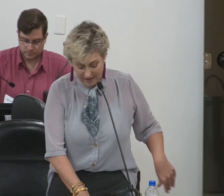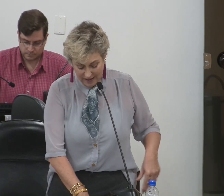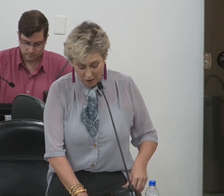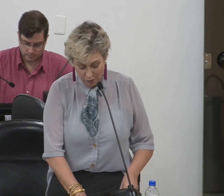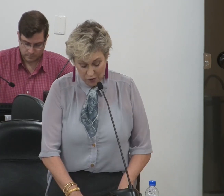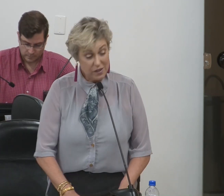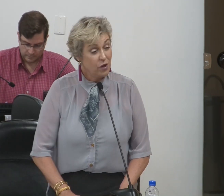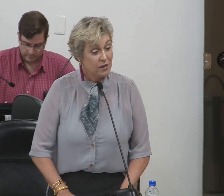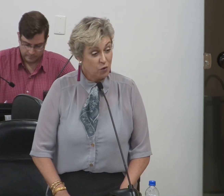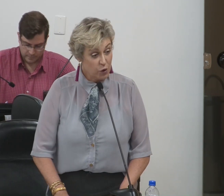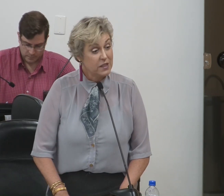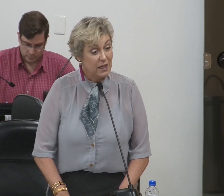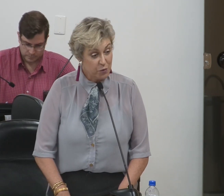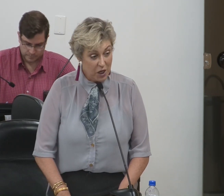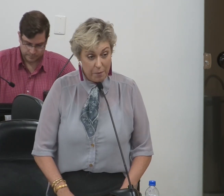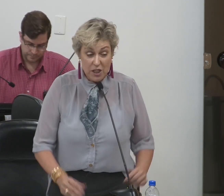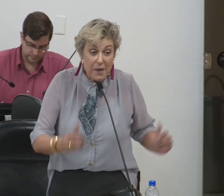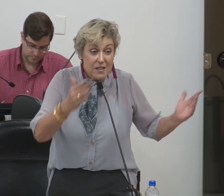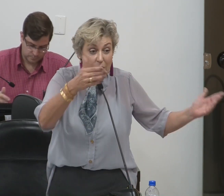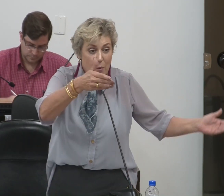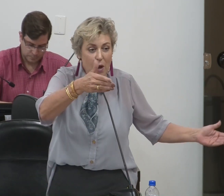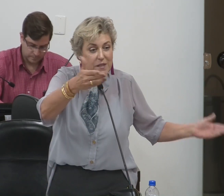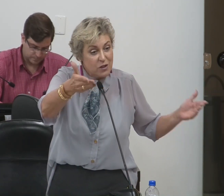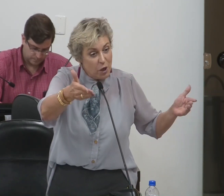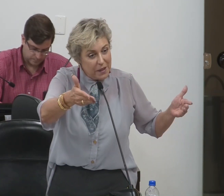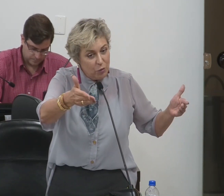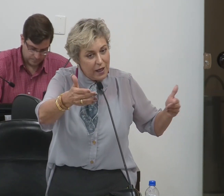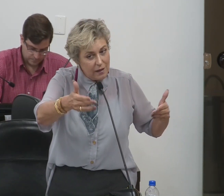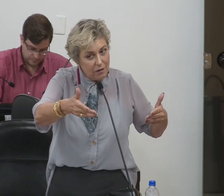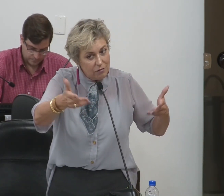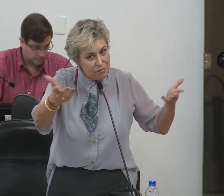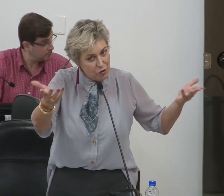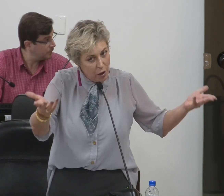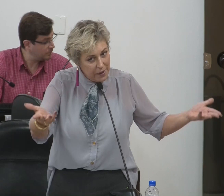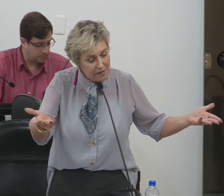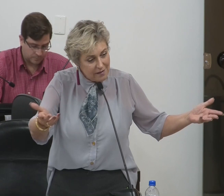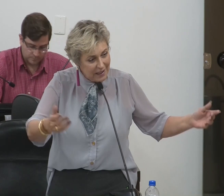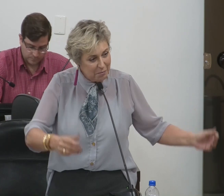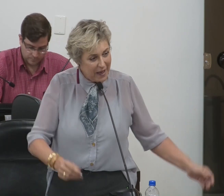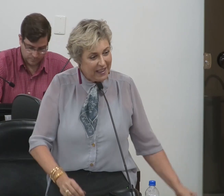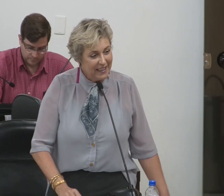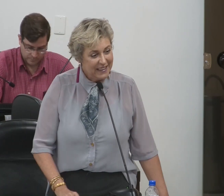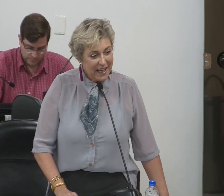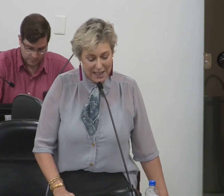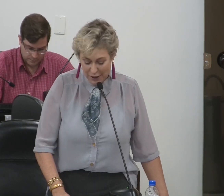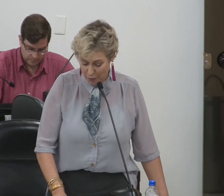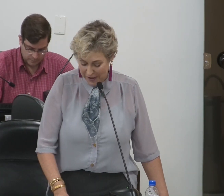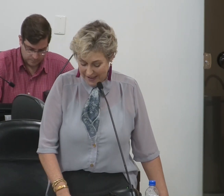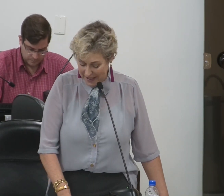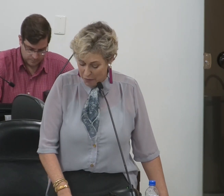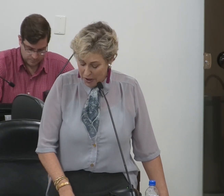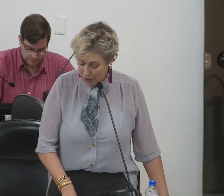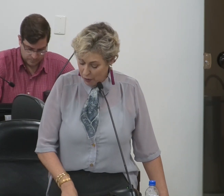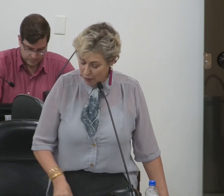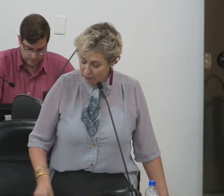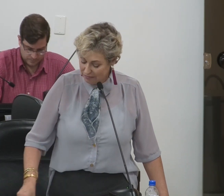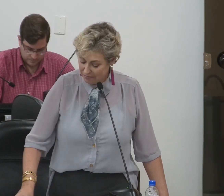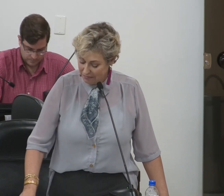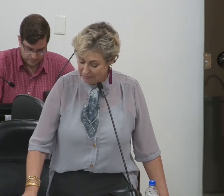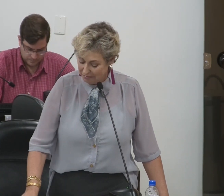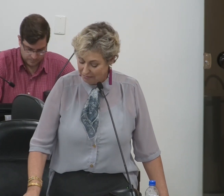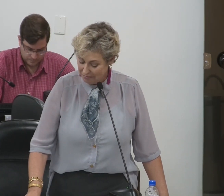algumas coisas, nós gostamos realmente, mas não é uma coisa só para a mulher, não. Os homens também têm à disposição